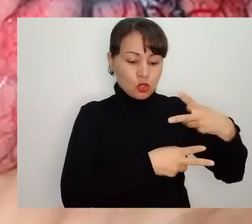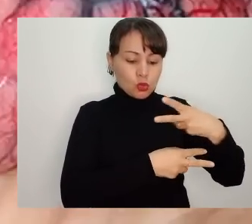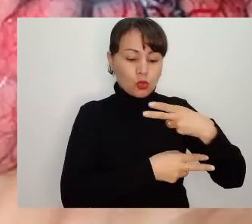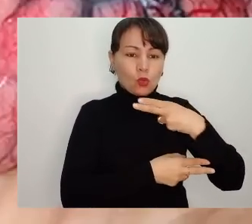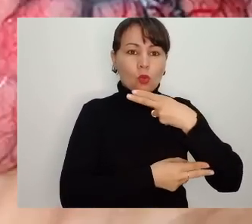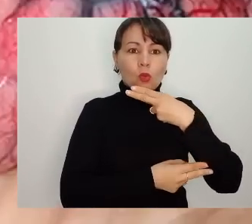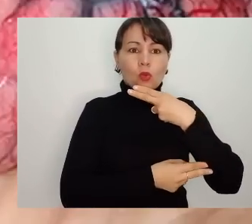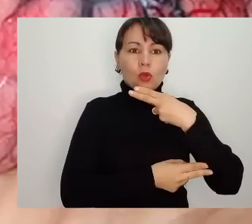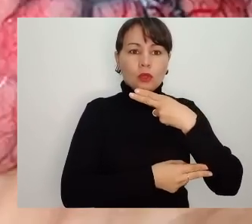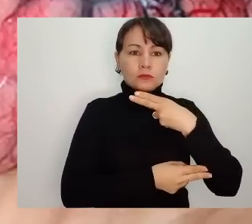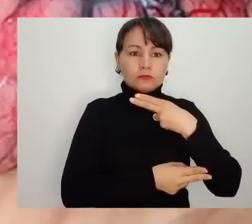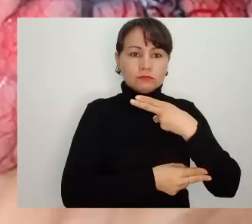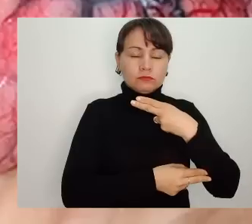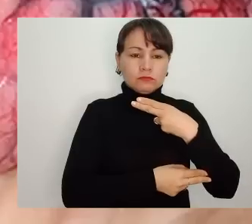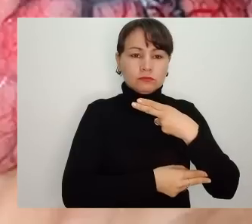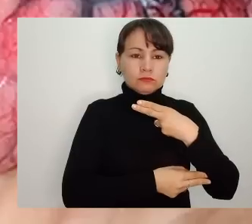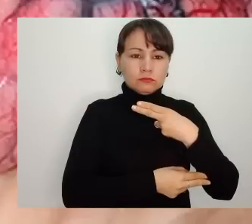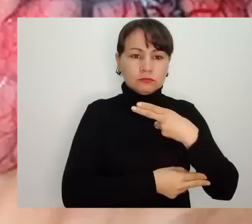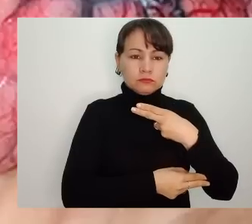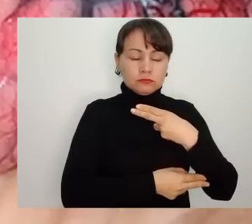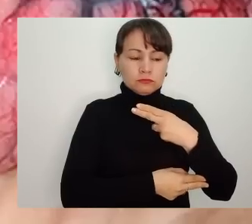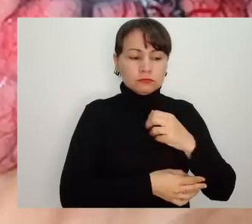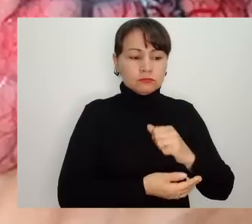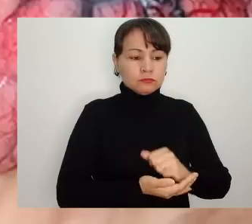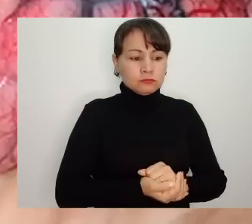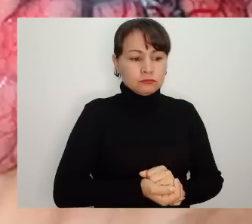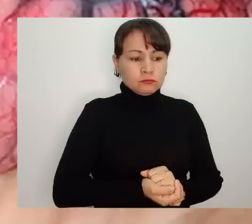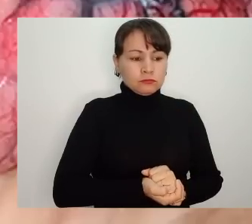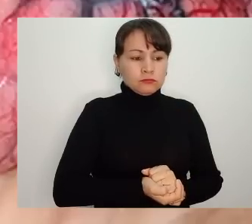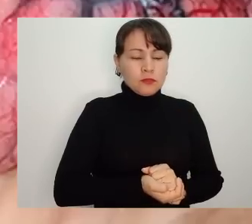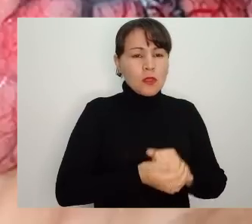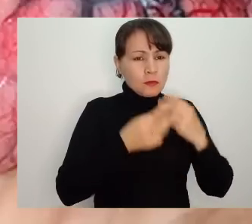um corte para